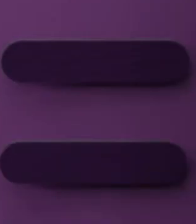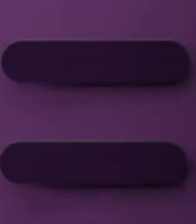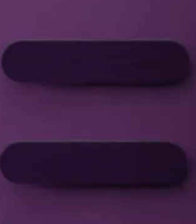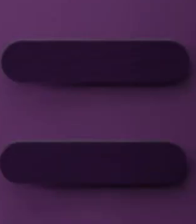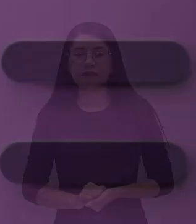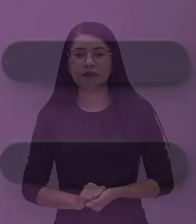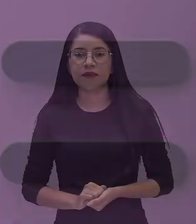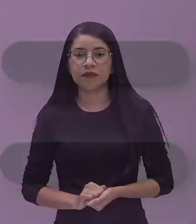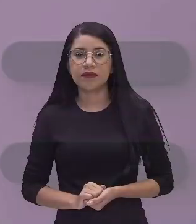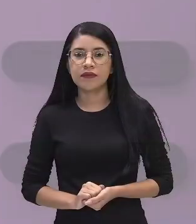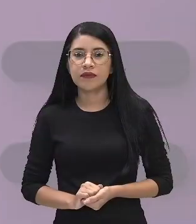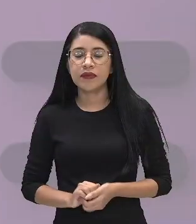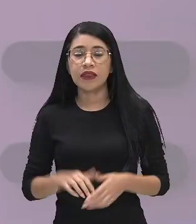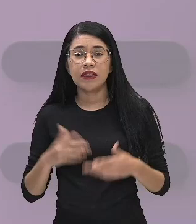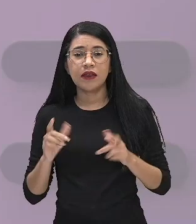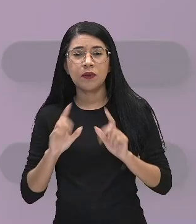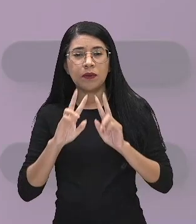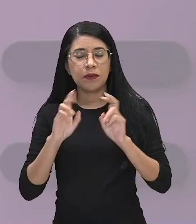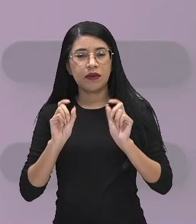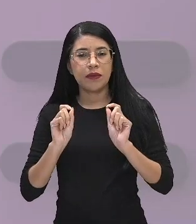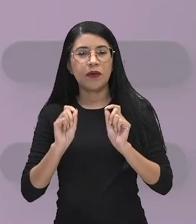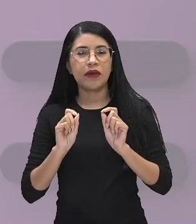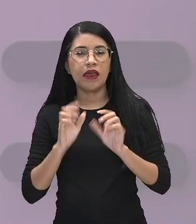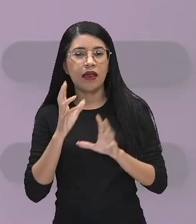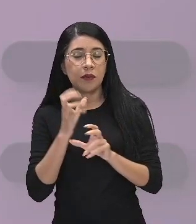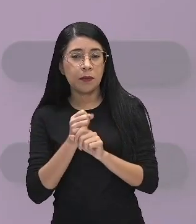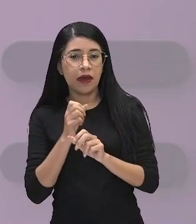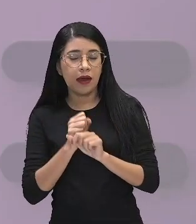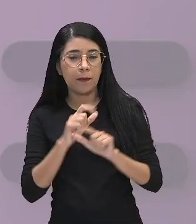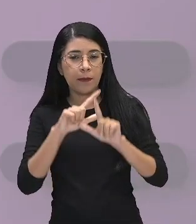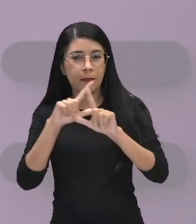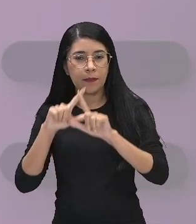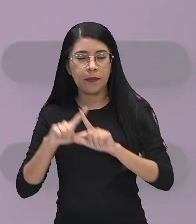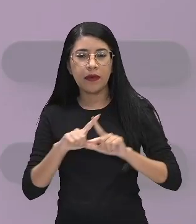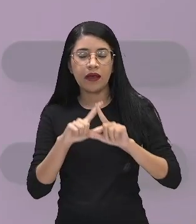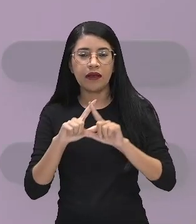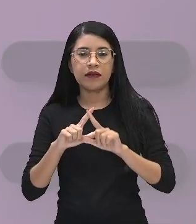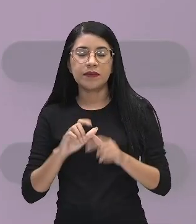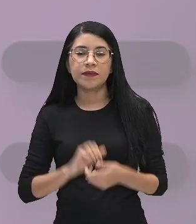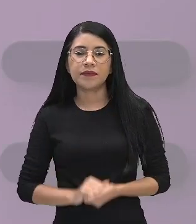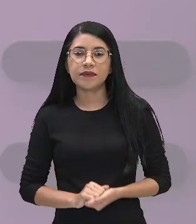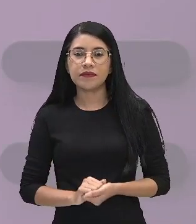Muito bem, trigonometria, né, em um triângulo qualquer.